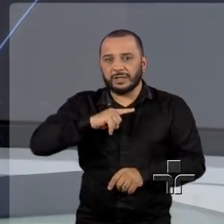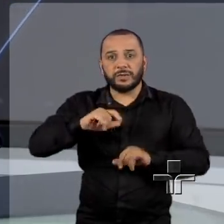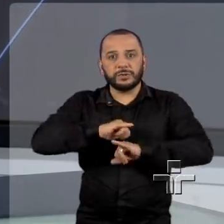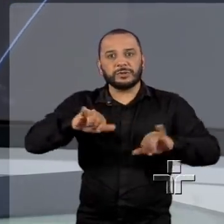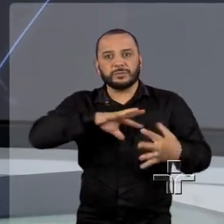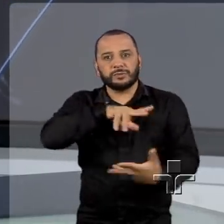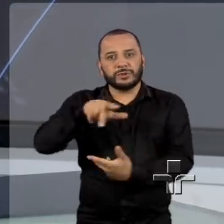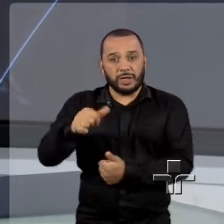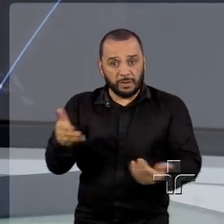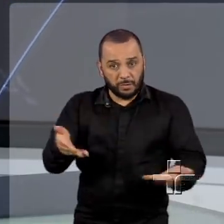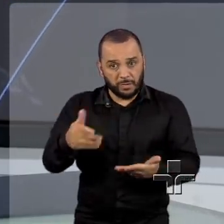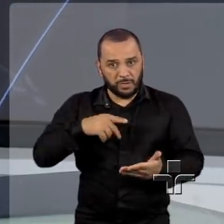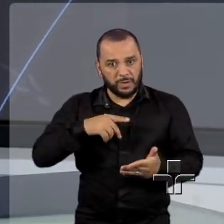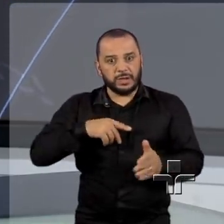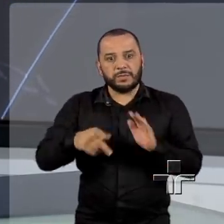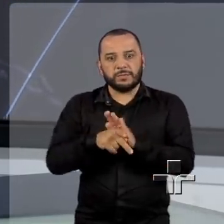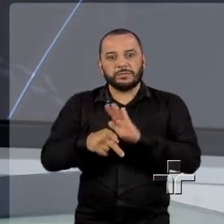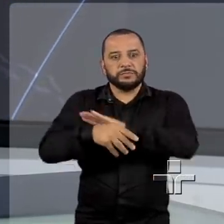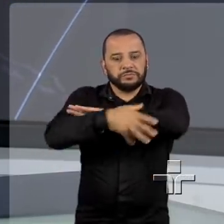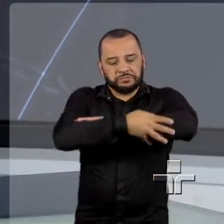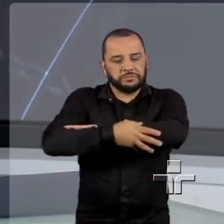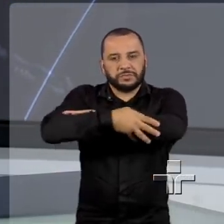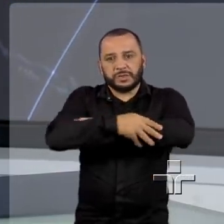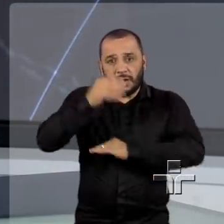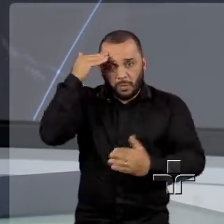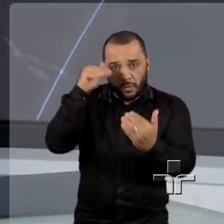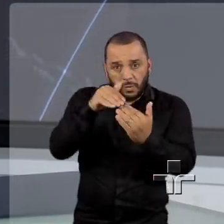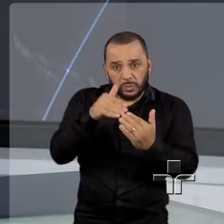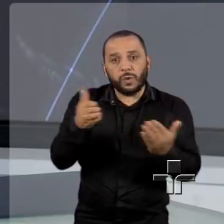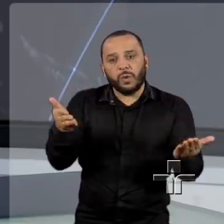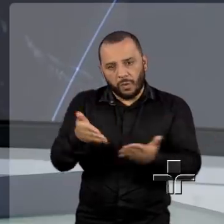internacionais agora. A União Europeia concordou hoje em